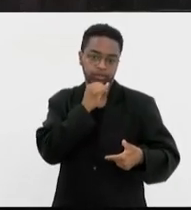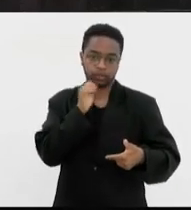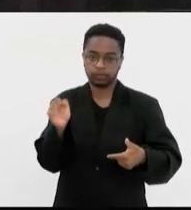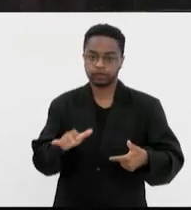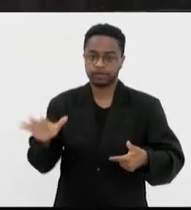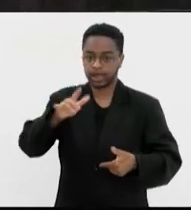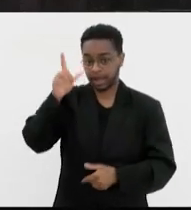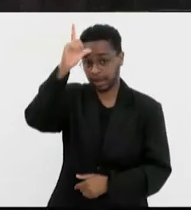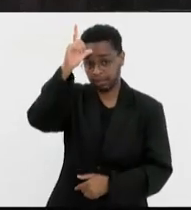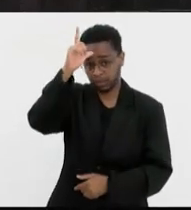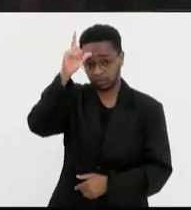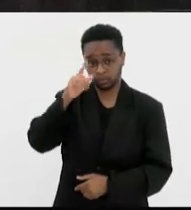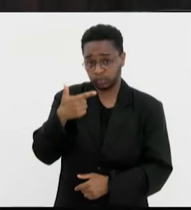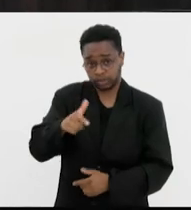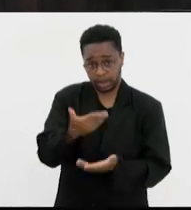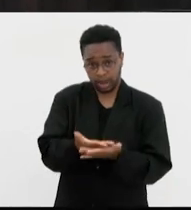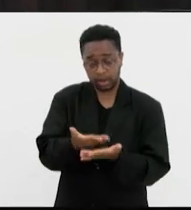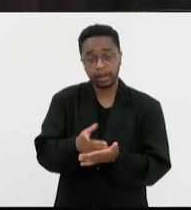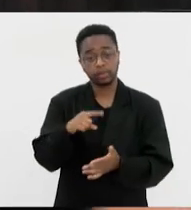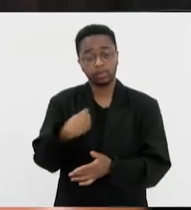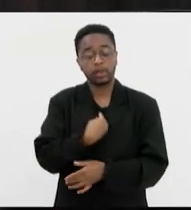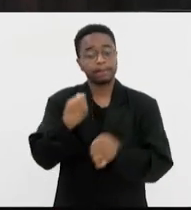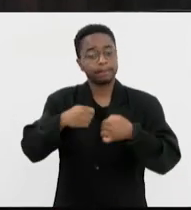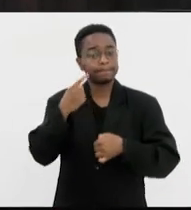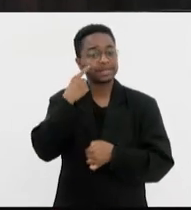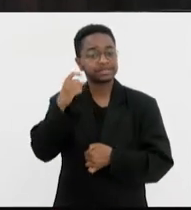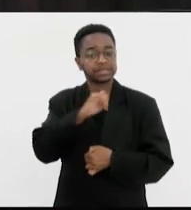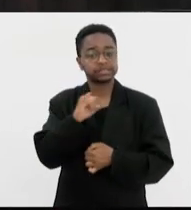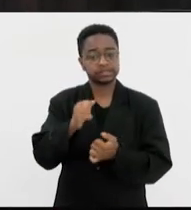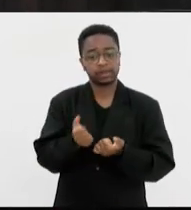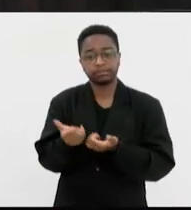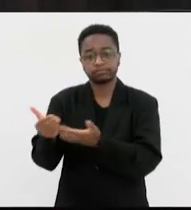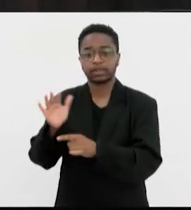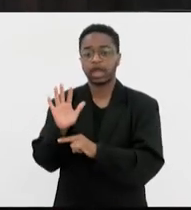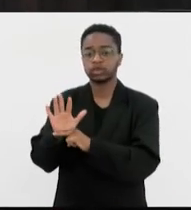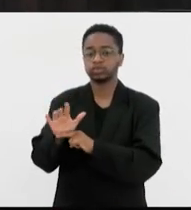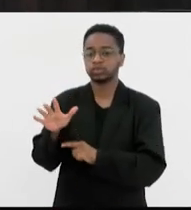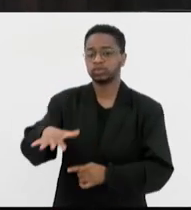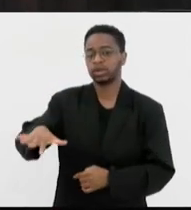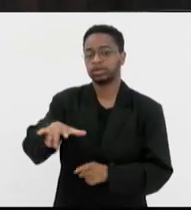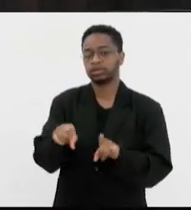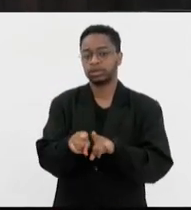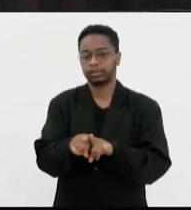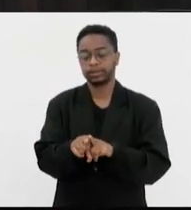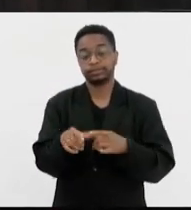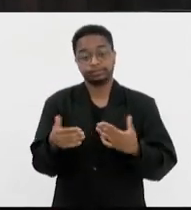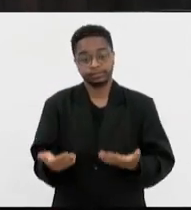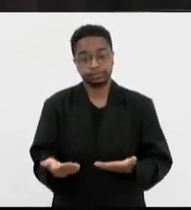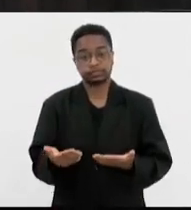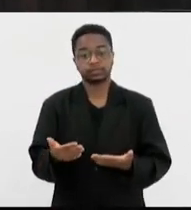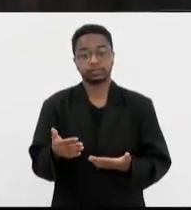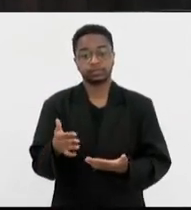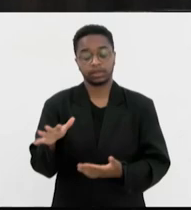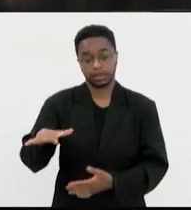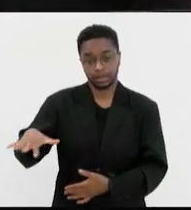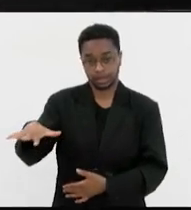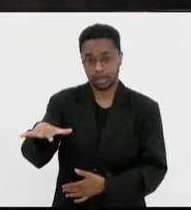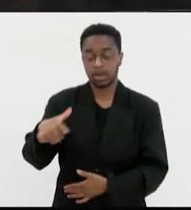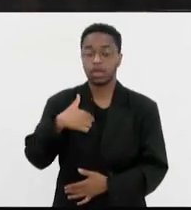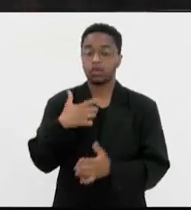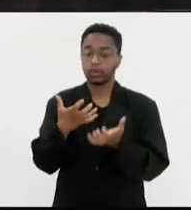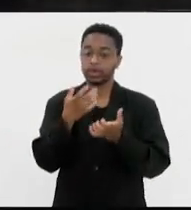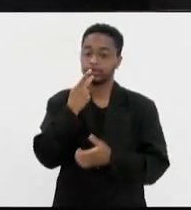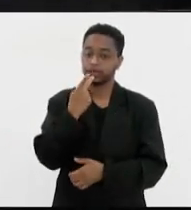mesmo jovem, a gente deve se perguntar se esse benefício chega lá na ponta. Então, para esse específico, eu quero